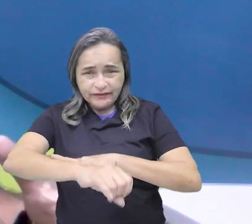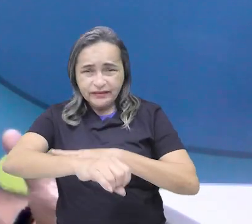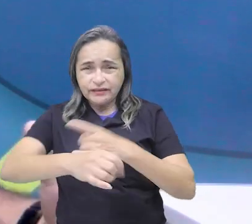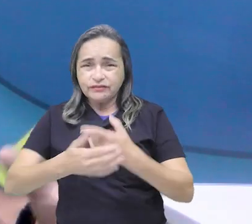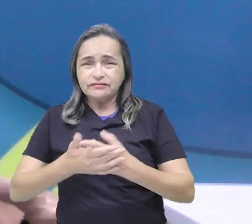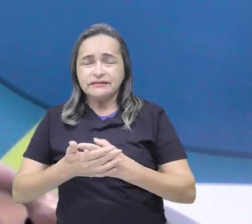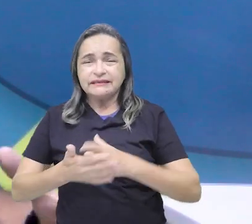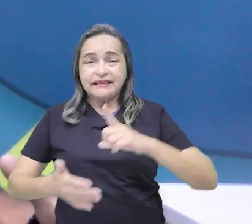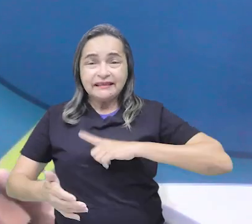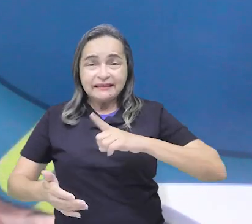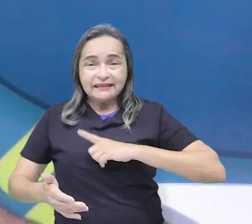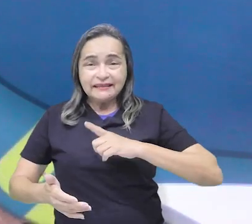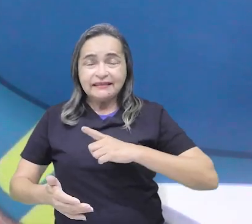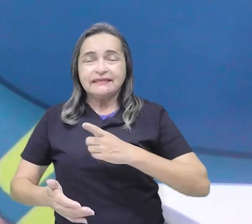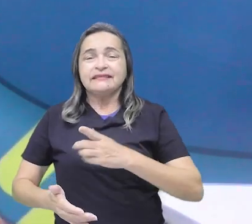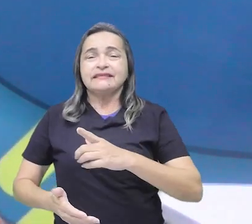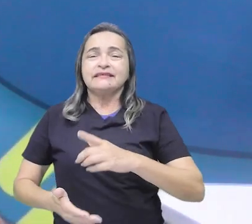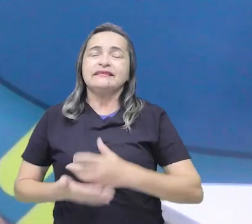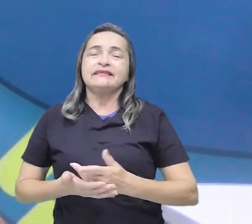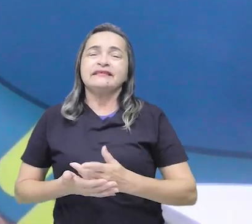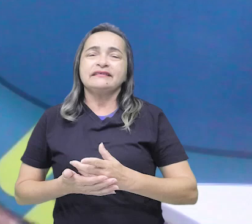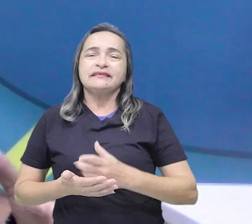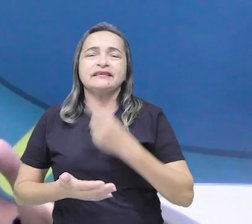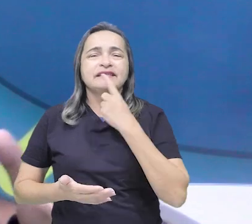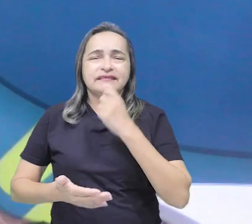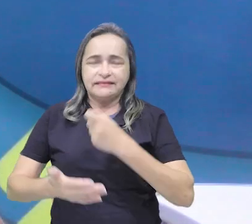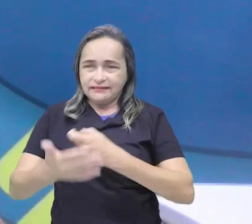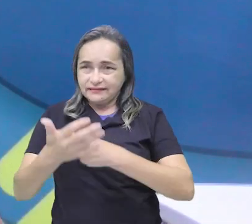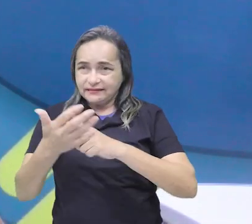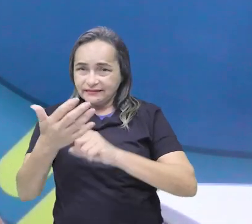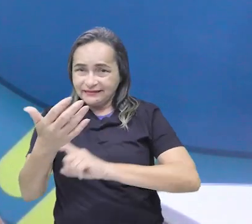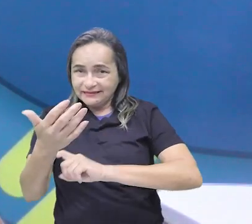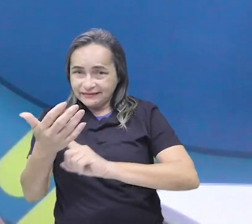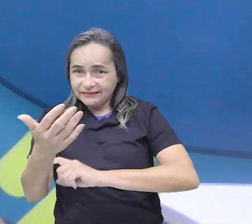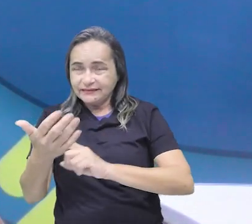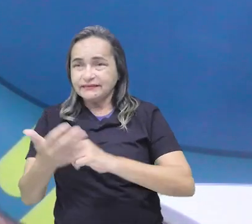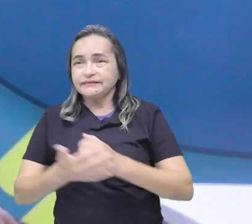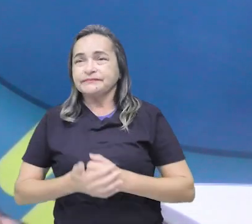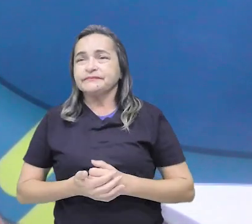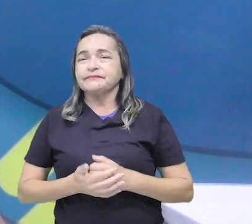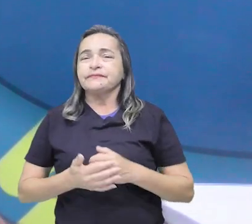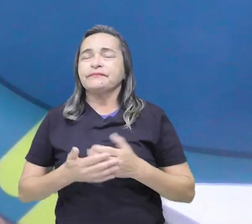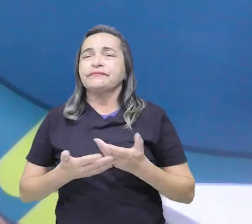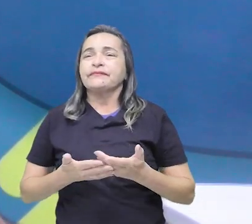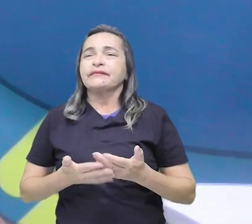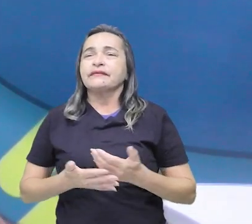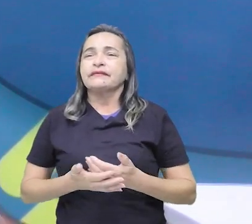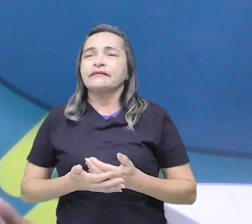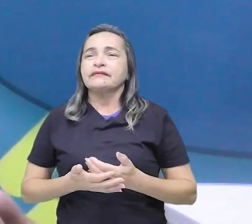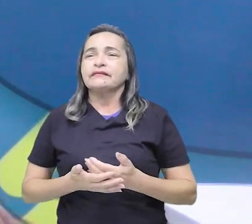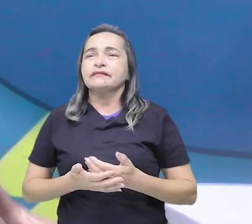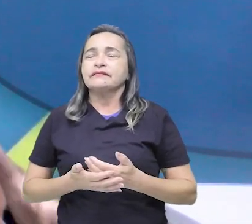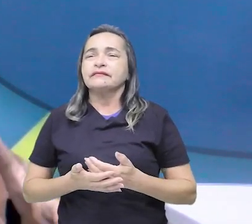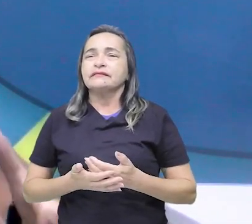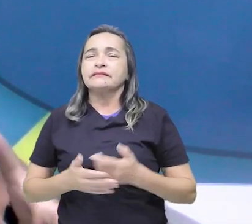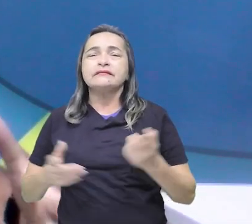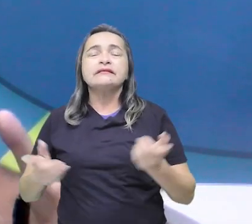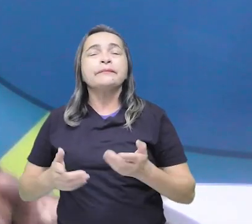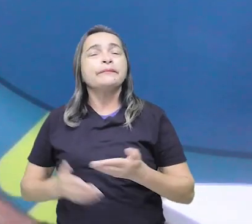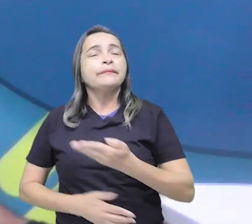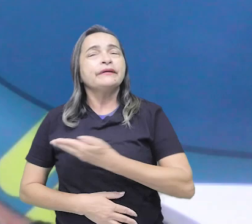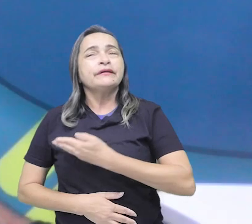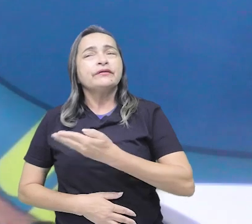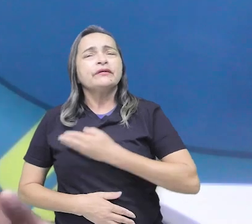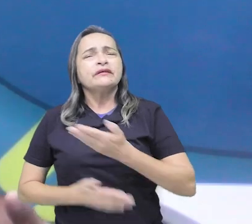Alguma expressão de dor pélvica, né? Aqui, como popularmente os nossos colegas que nos procuram, os amigos, dor